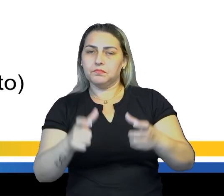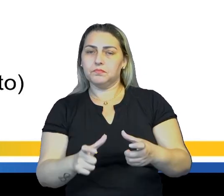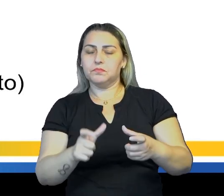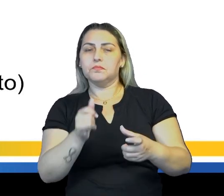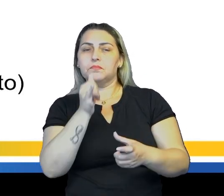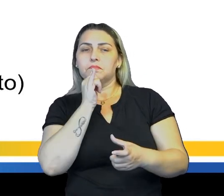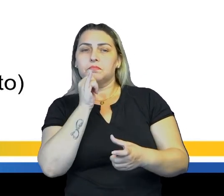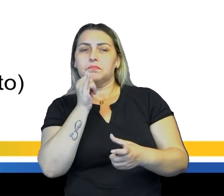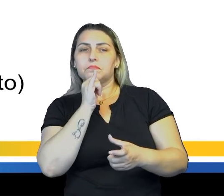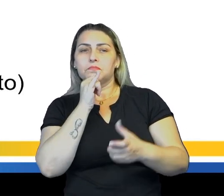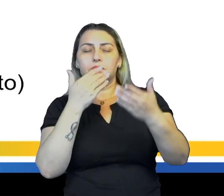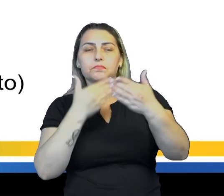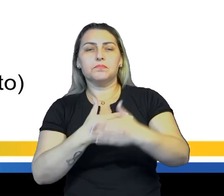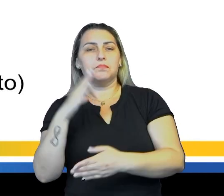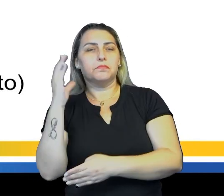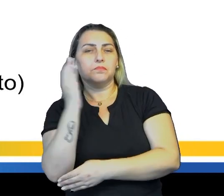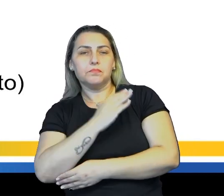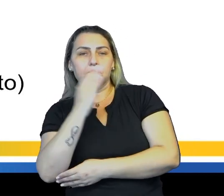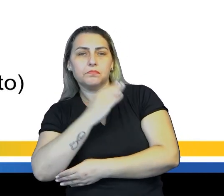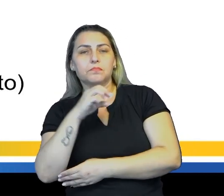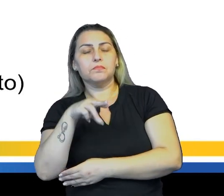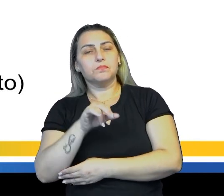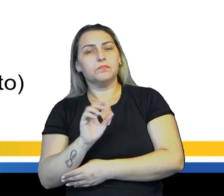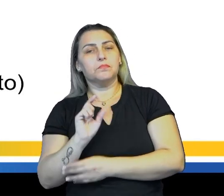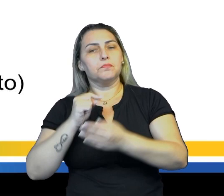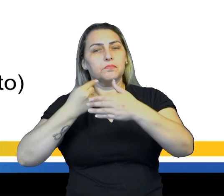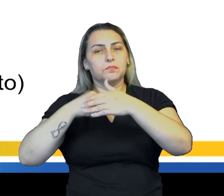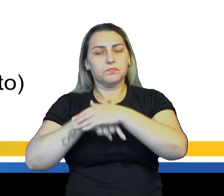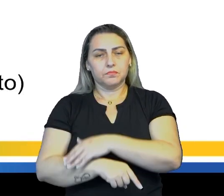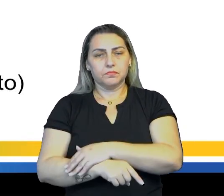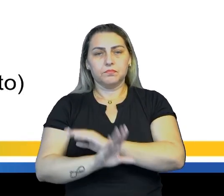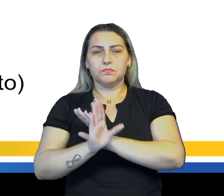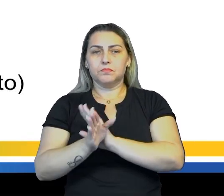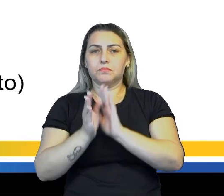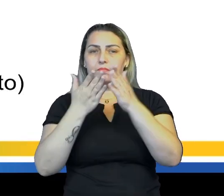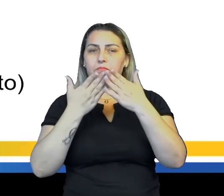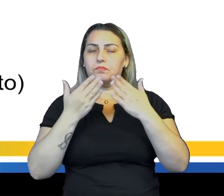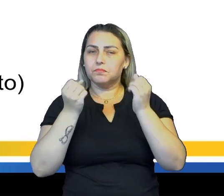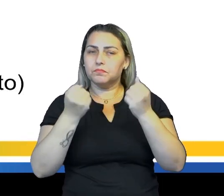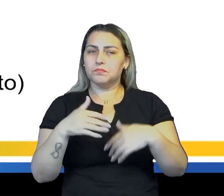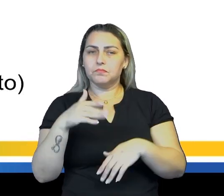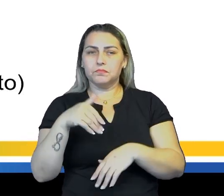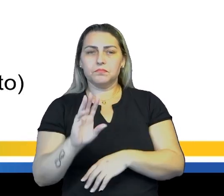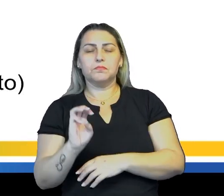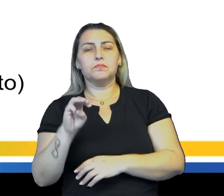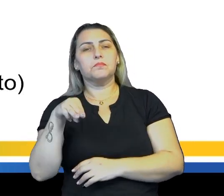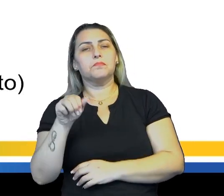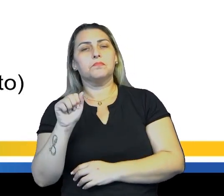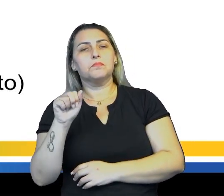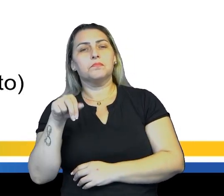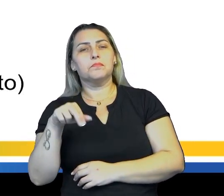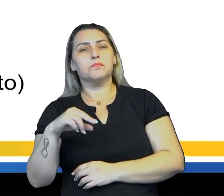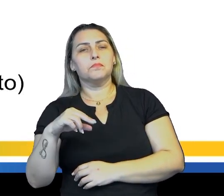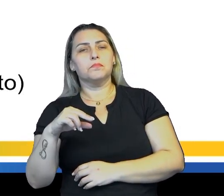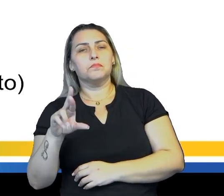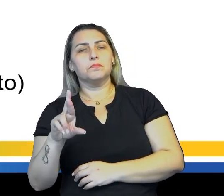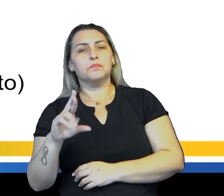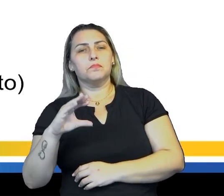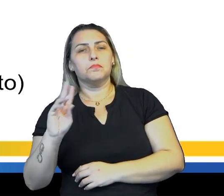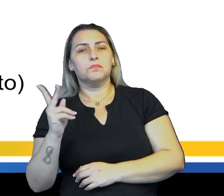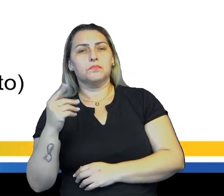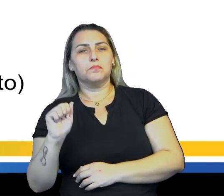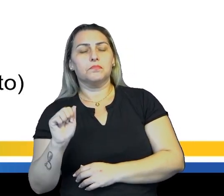aí tem provas que são de velocidade médio e fundo daqui a pouco eu explico um pouquinho melhor mais uma que é mais rápida a uma